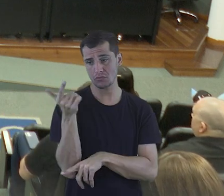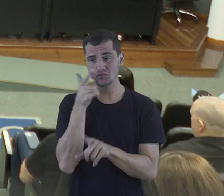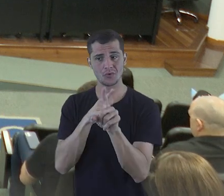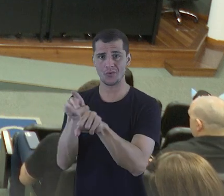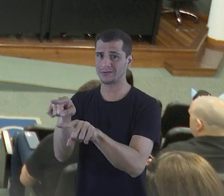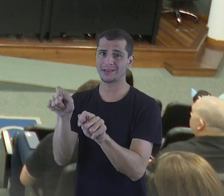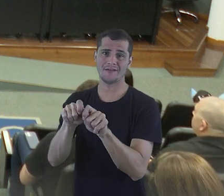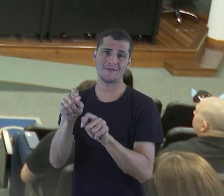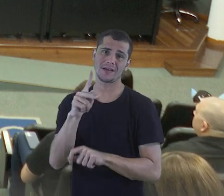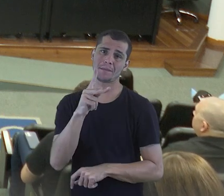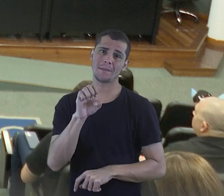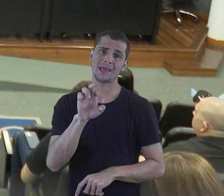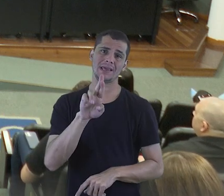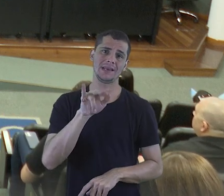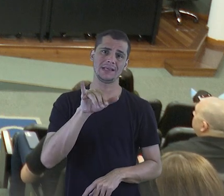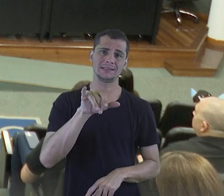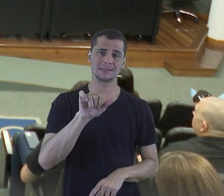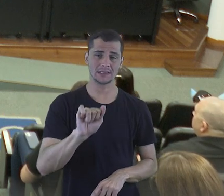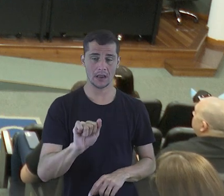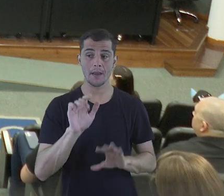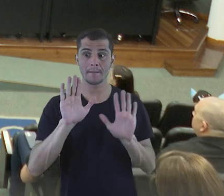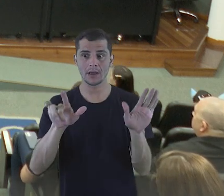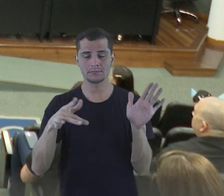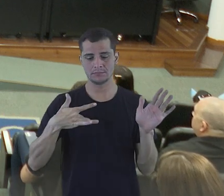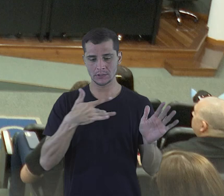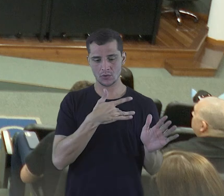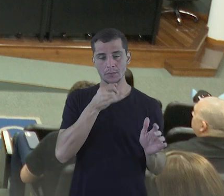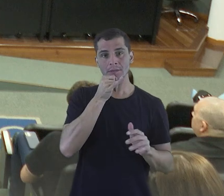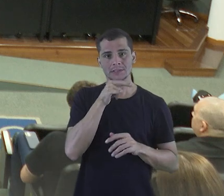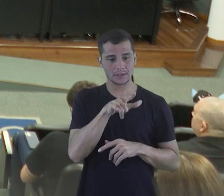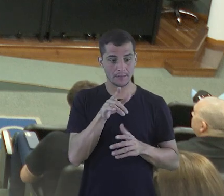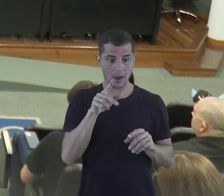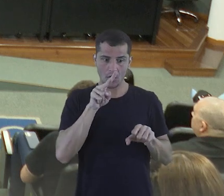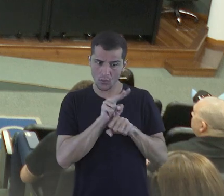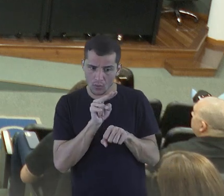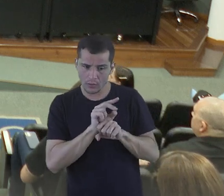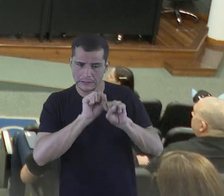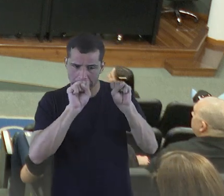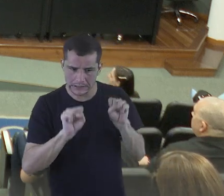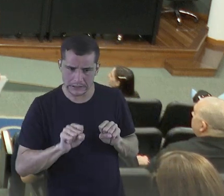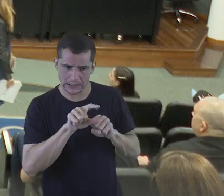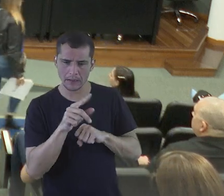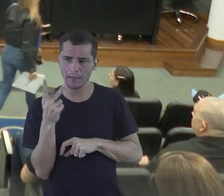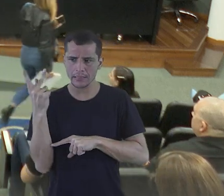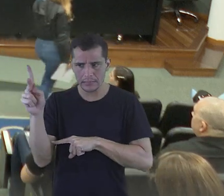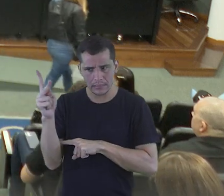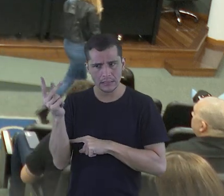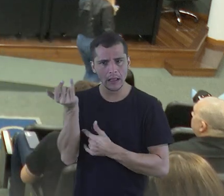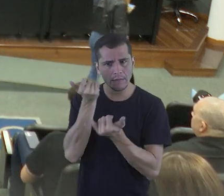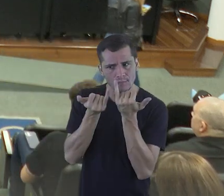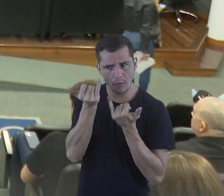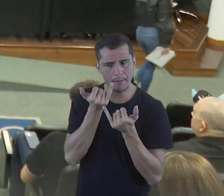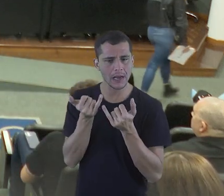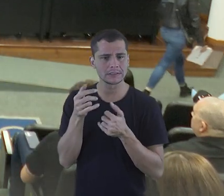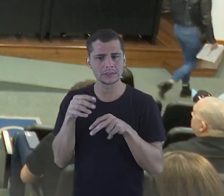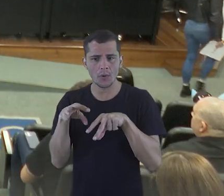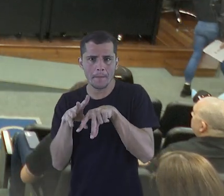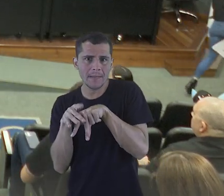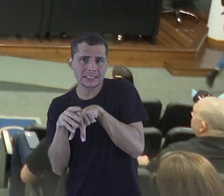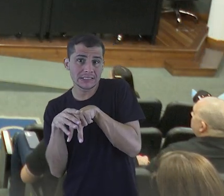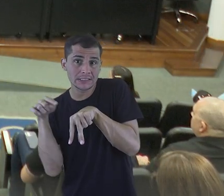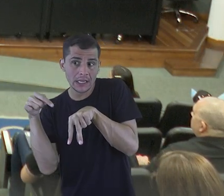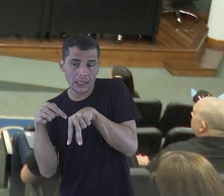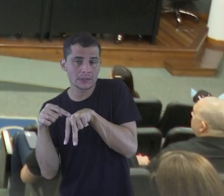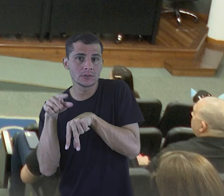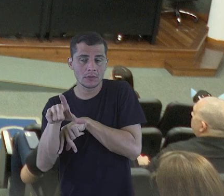saúde se você estiver ali tutelando a saúde do paciente você dizer o seguinte você na saúde